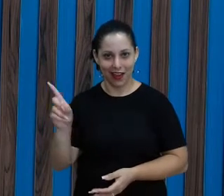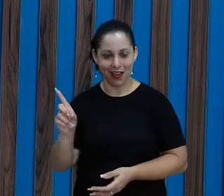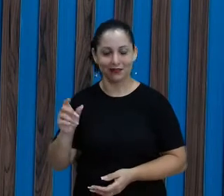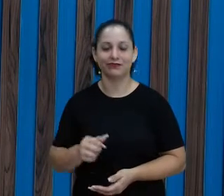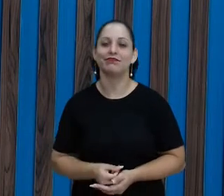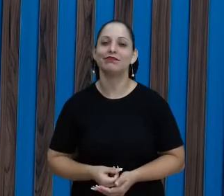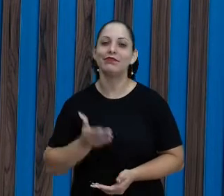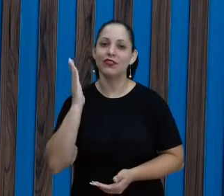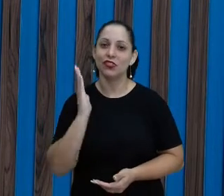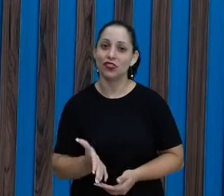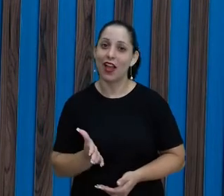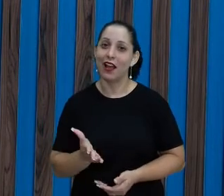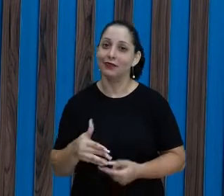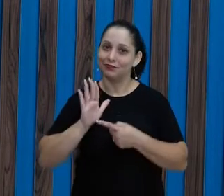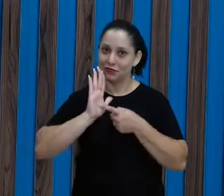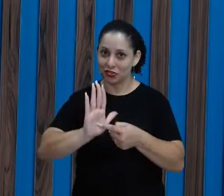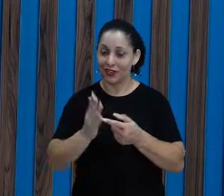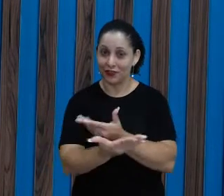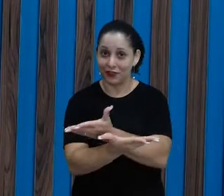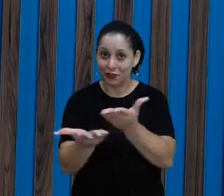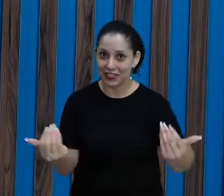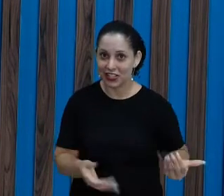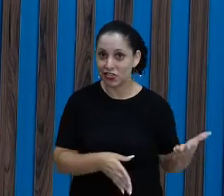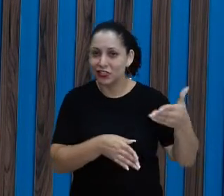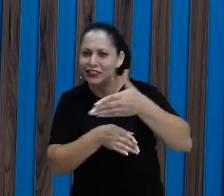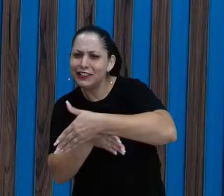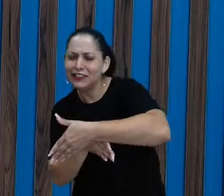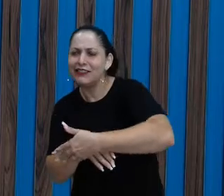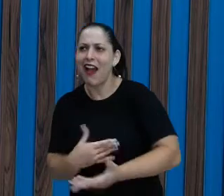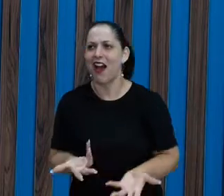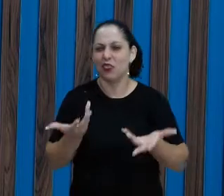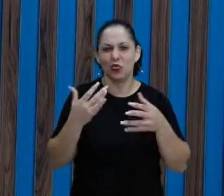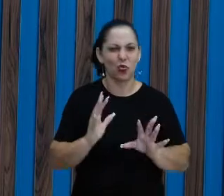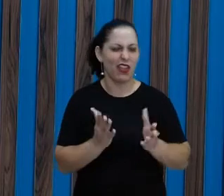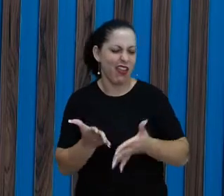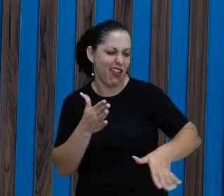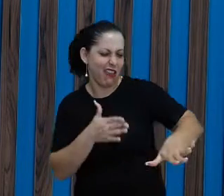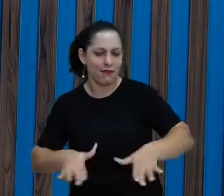Então, já fica aí o convite para vocês. Ah, professor, não quero hóquei,